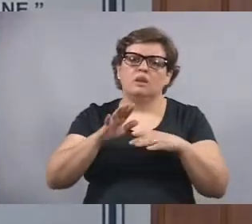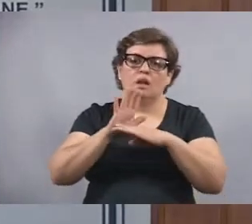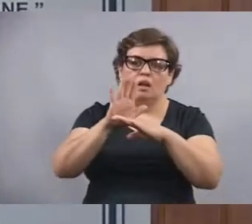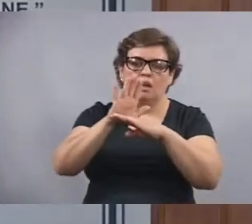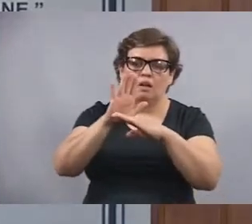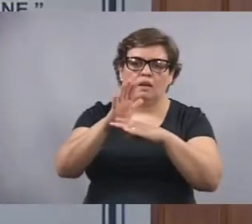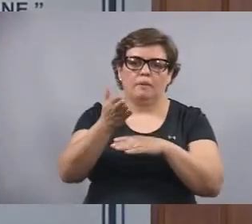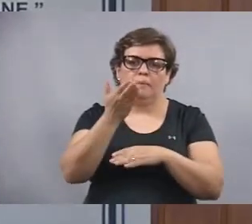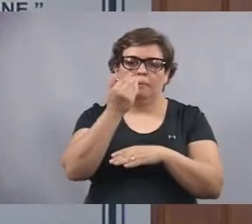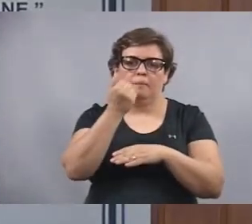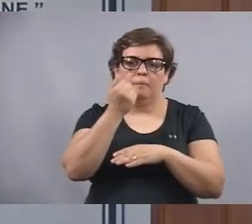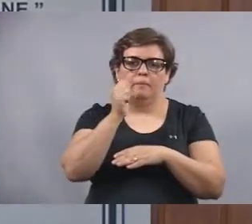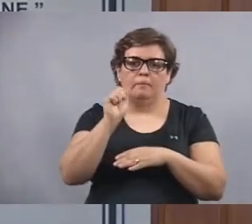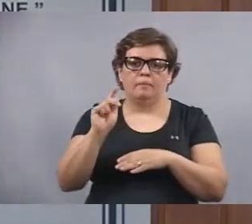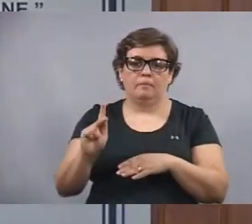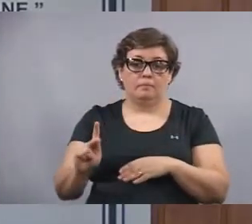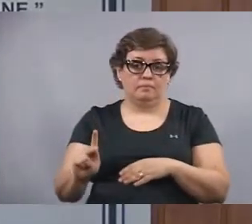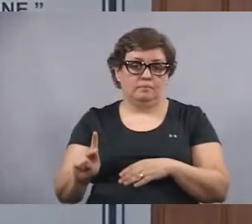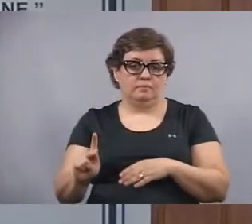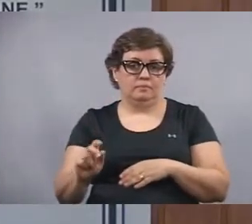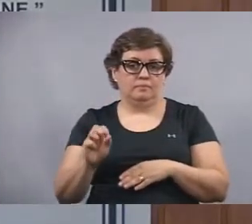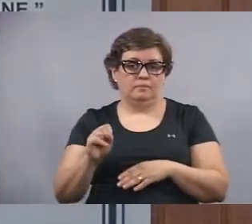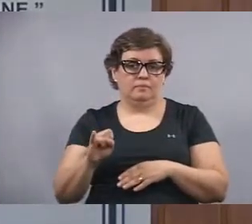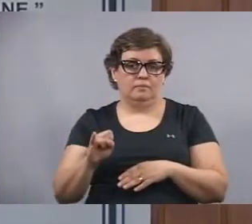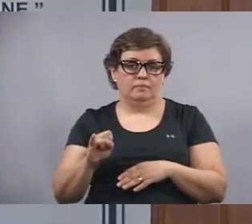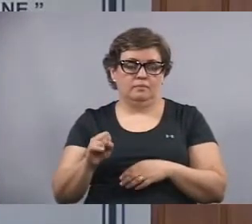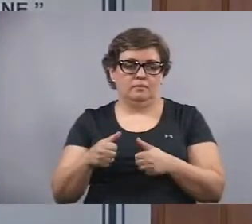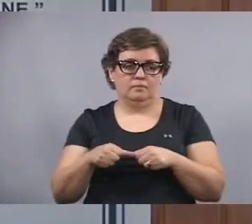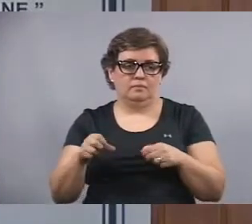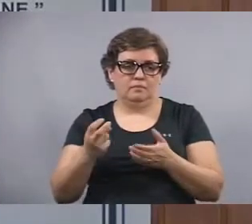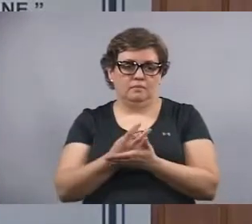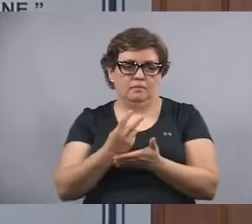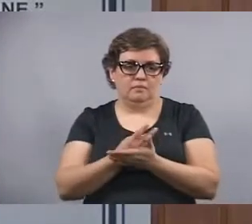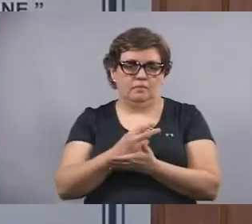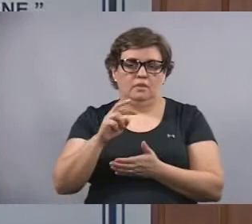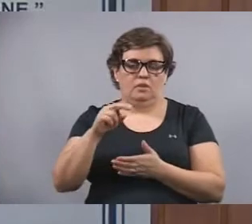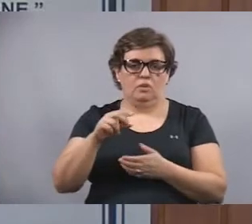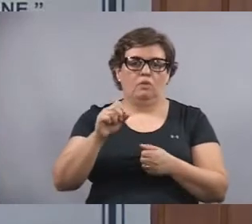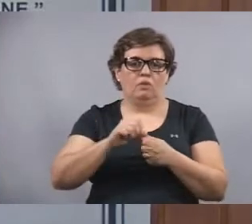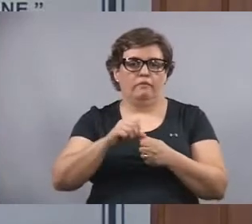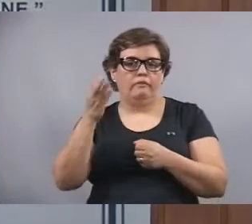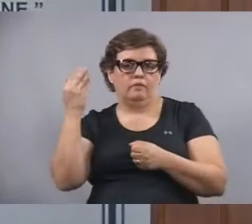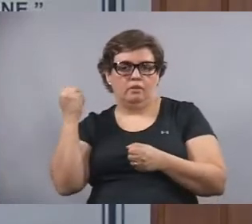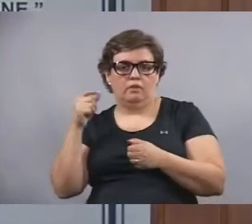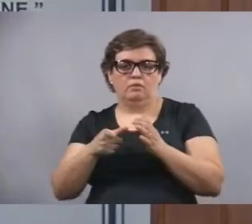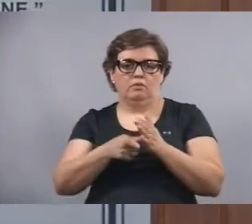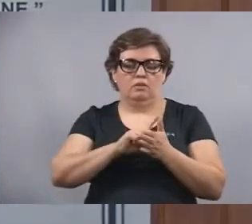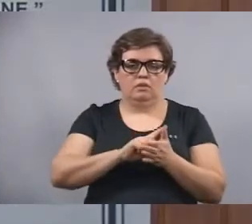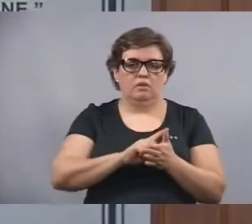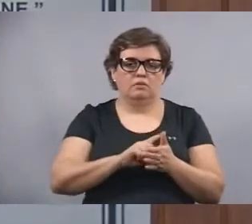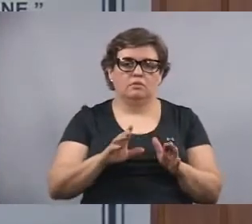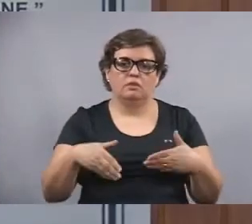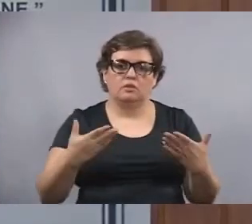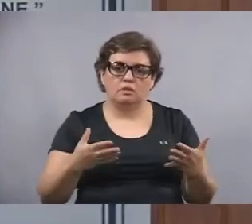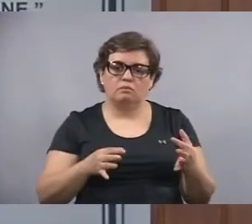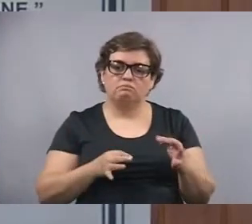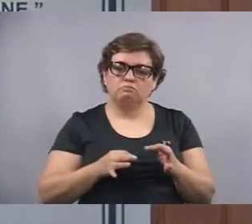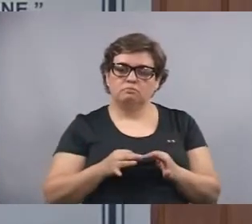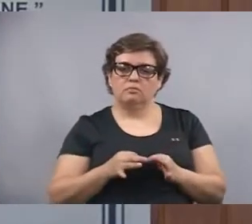auxiliar a alimentação dos aposentados? Se estava errado, se não está certo do jeito que estava sendo feito, vamos propor uma